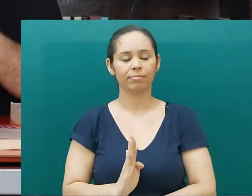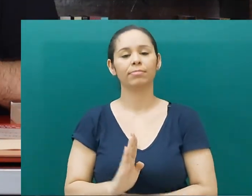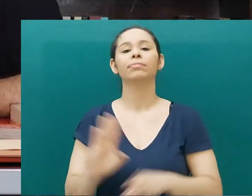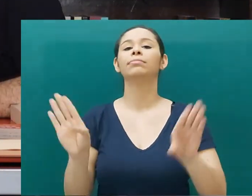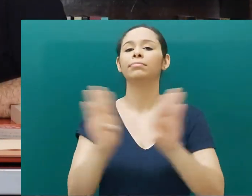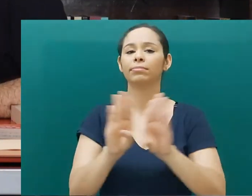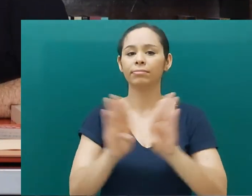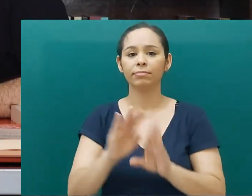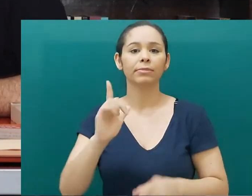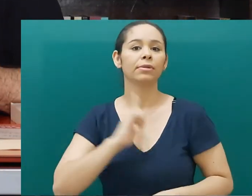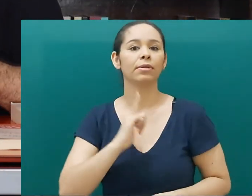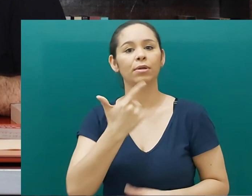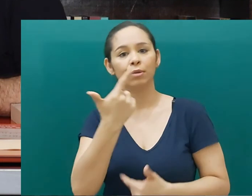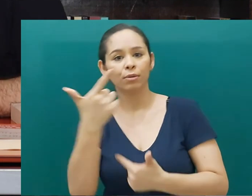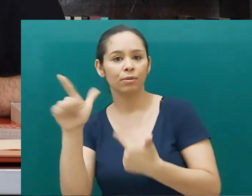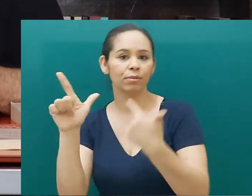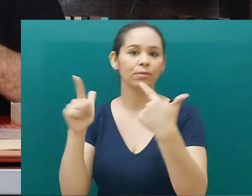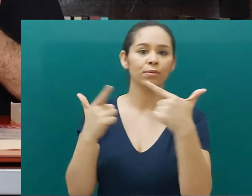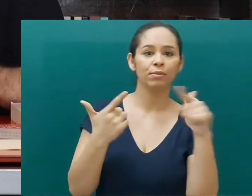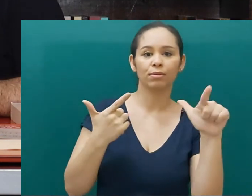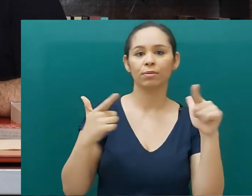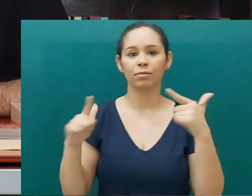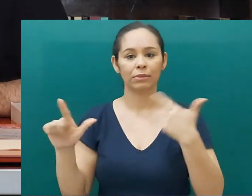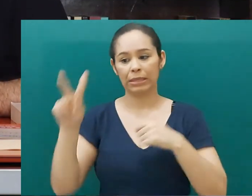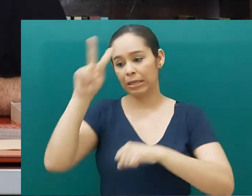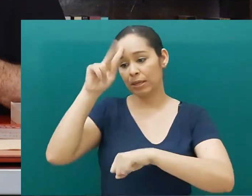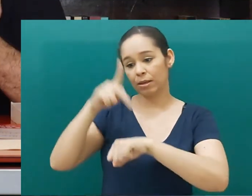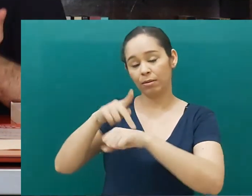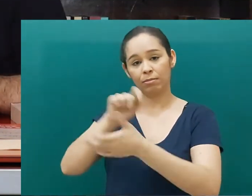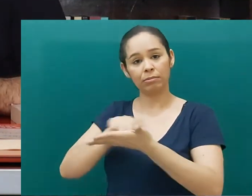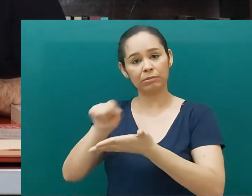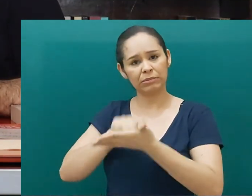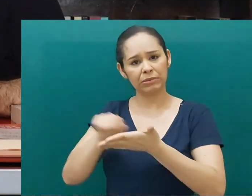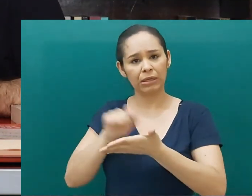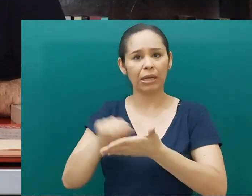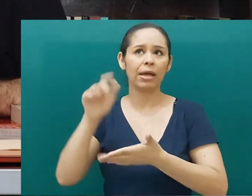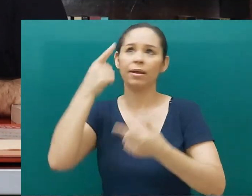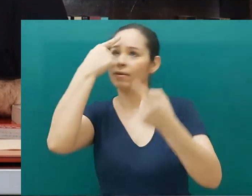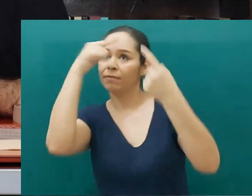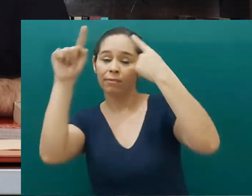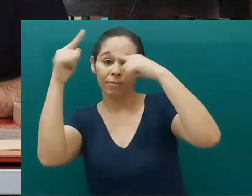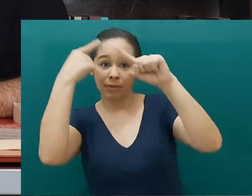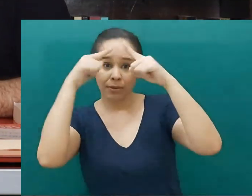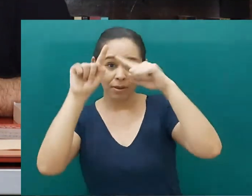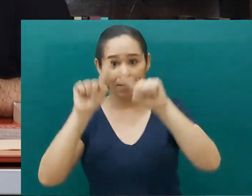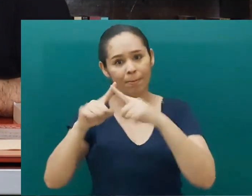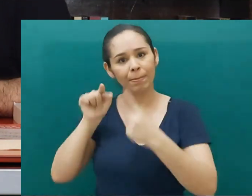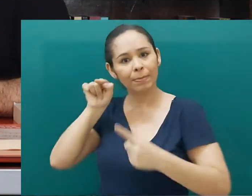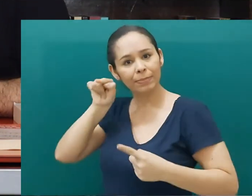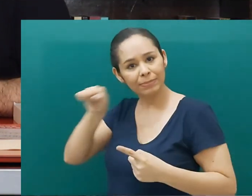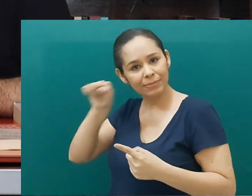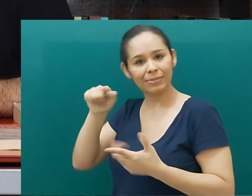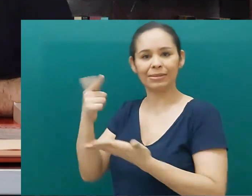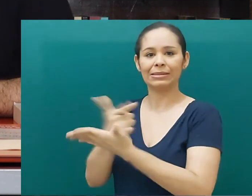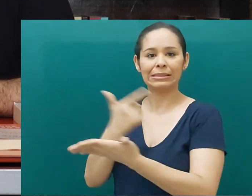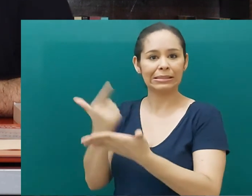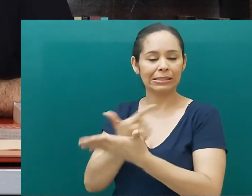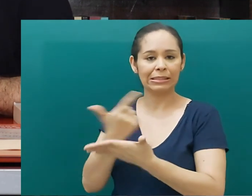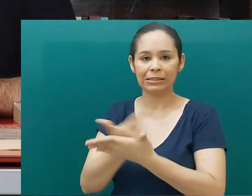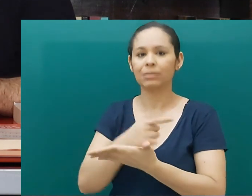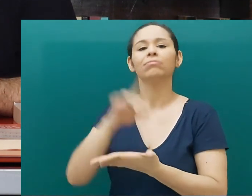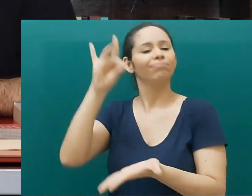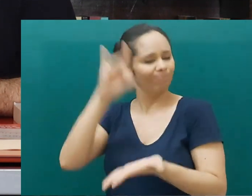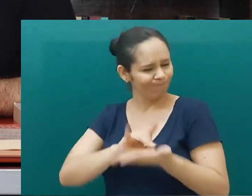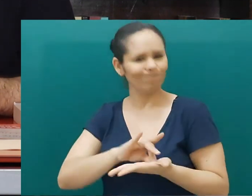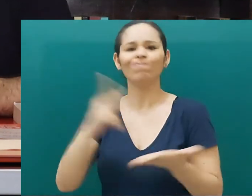E já tem vários estudos dizendo, inclusive, que não é uma autobiografia, que é alguma coisa inventada, mas os relatos são muito chocantes,